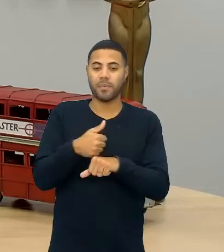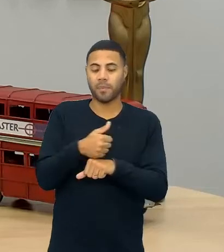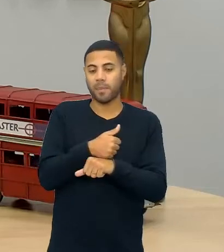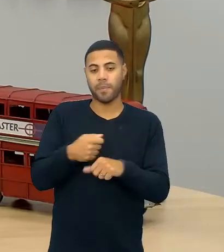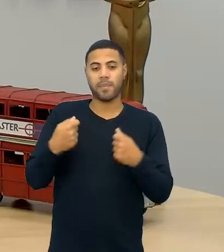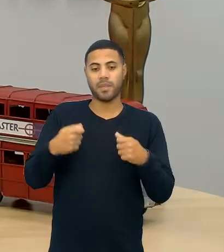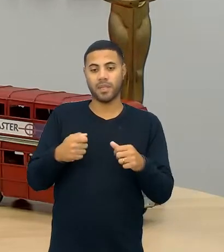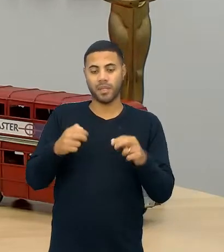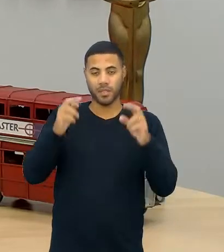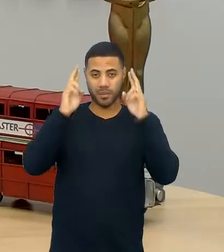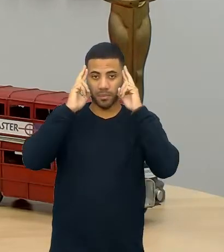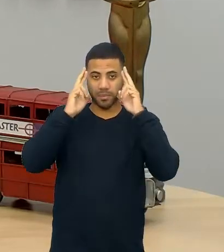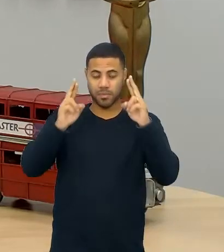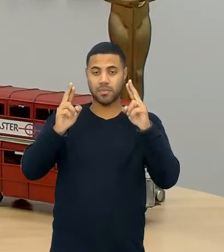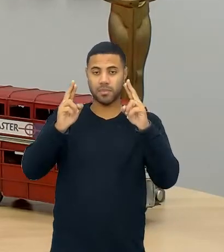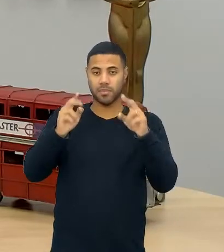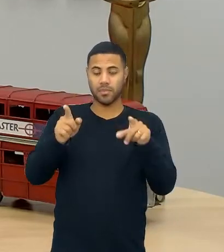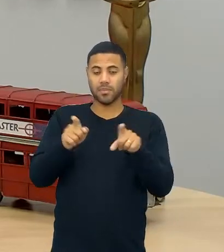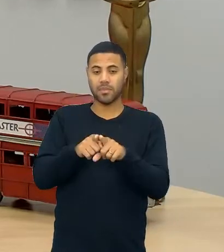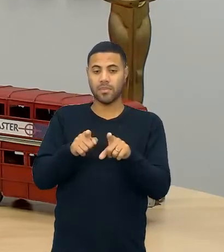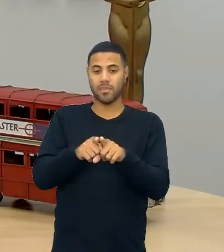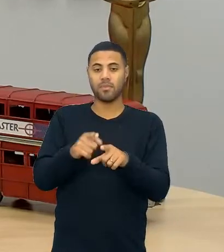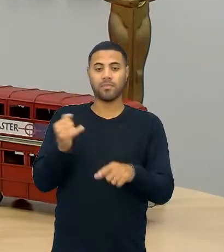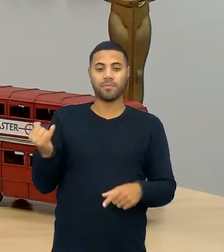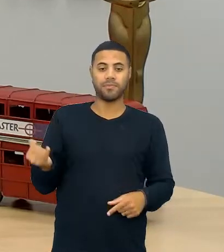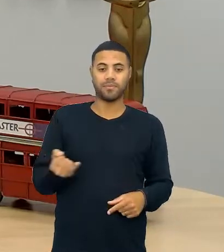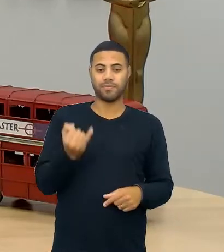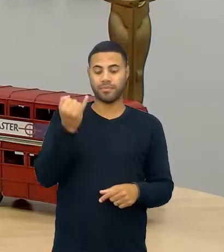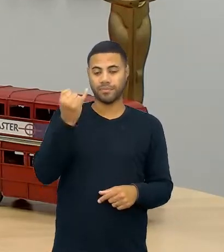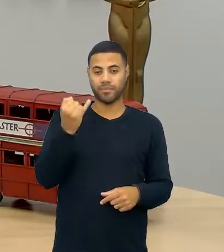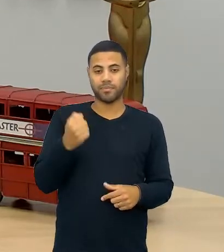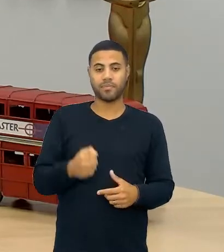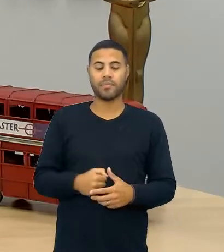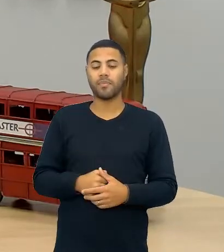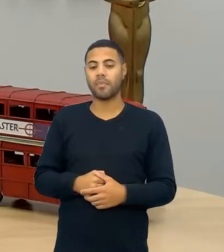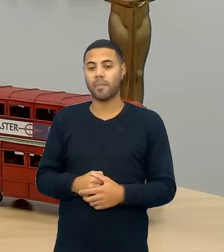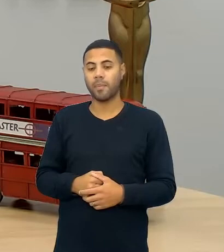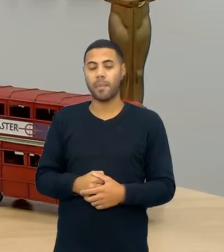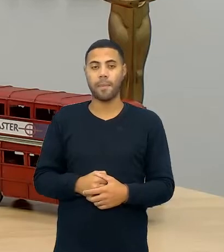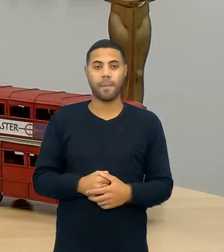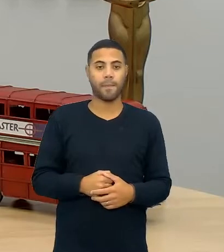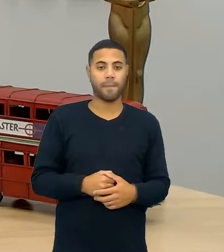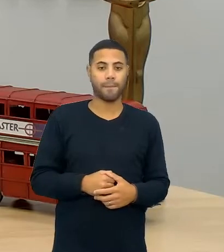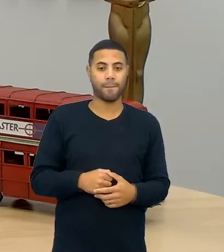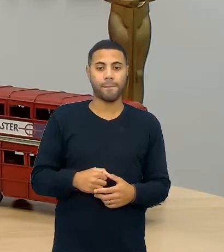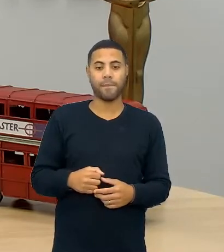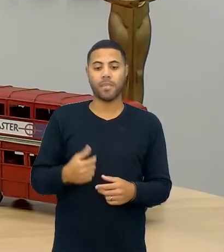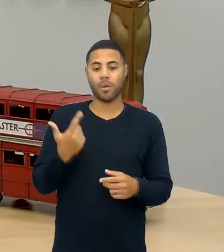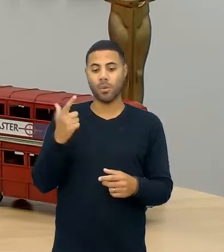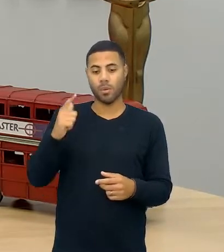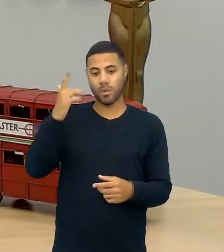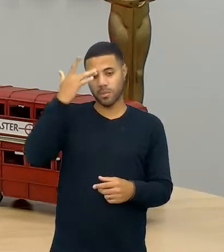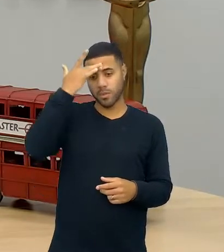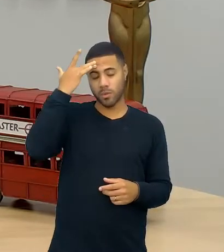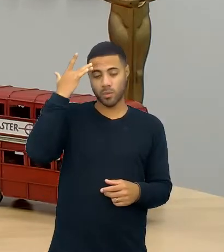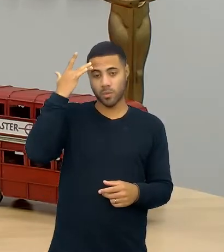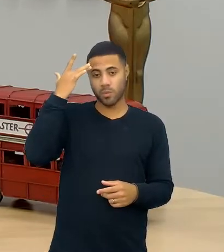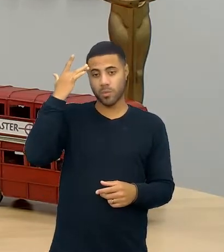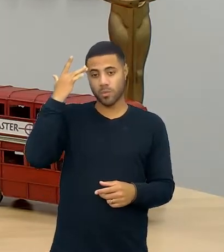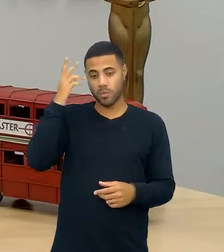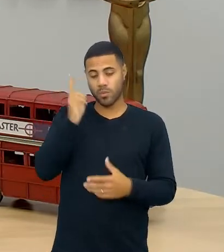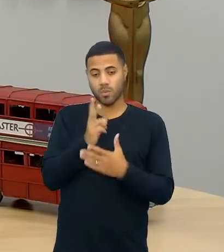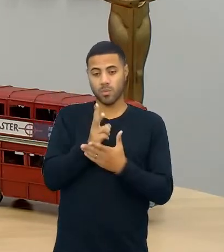devem ser respeitadas e elas têm, sim, essa questão ética, porque a gente está lidando com uma outra pessoa, com